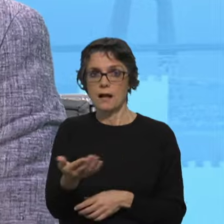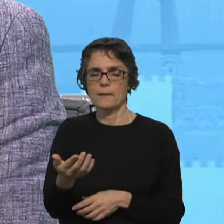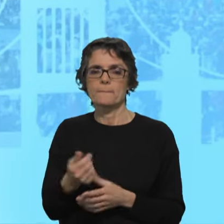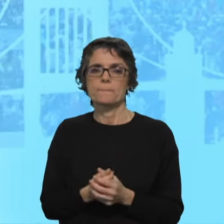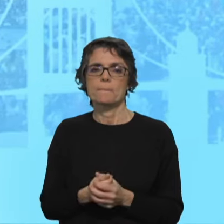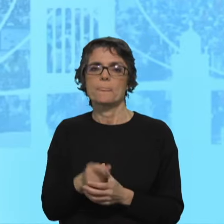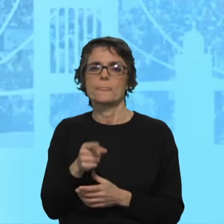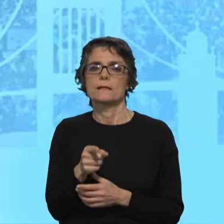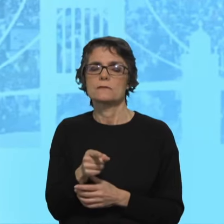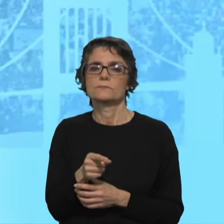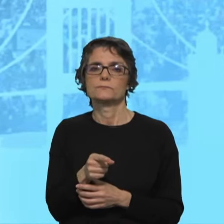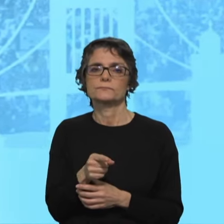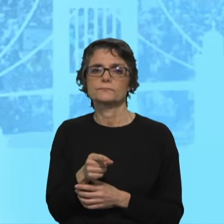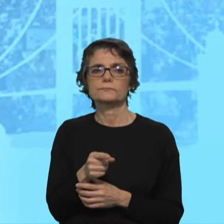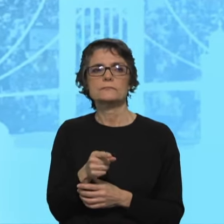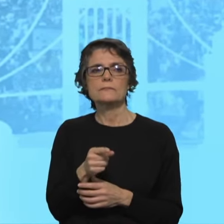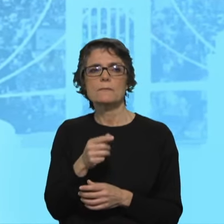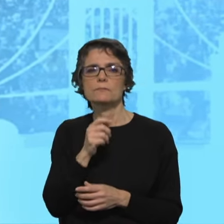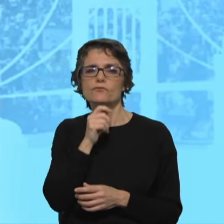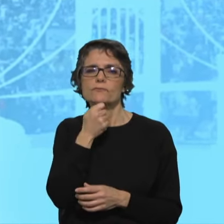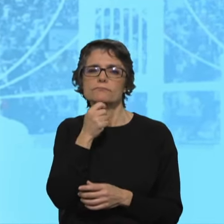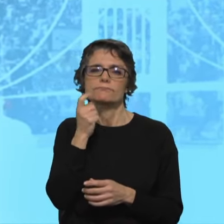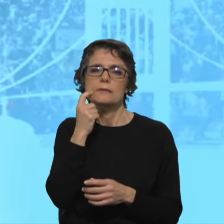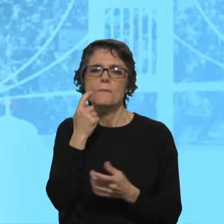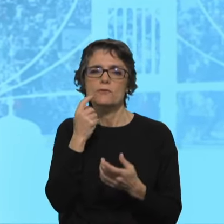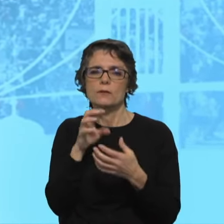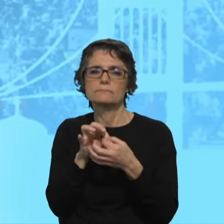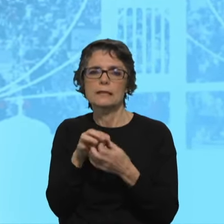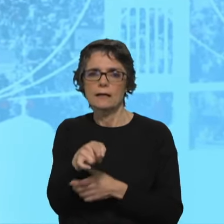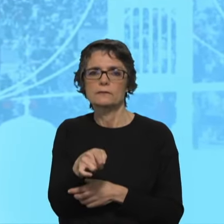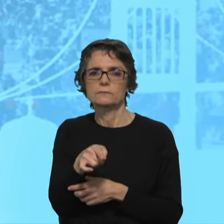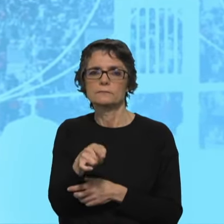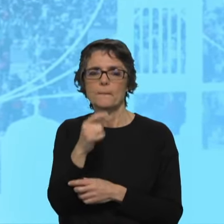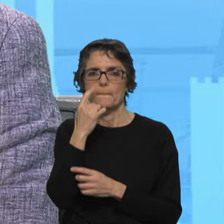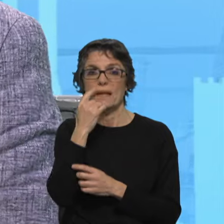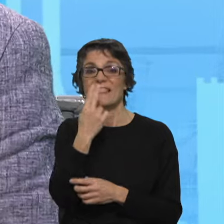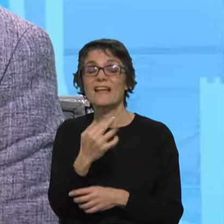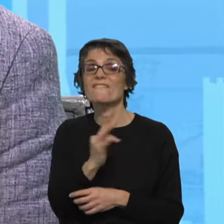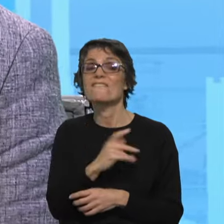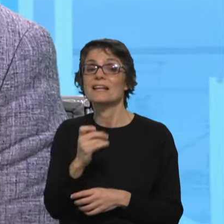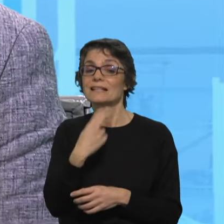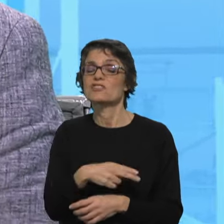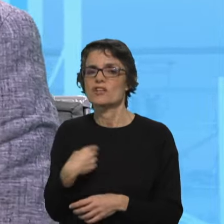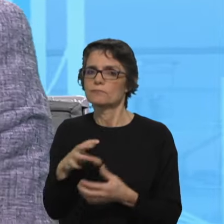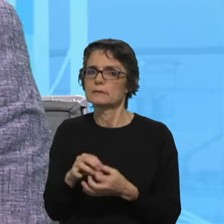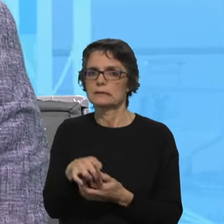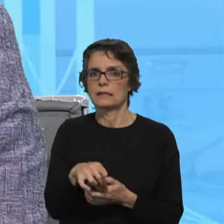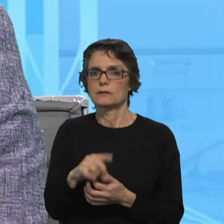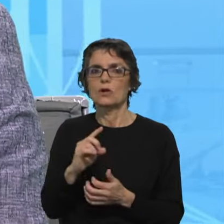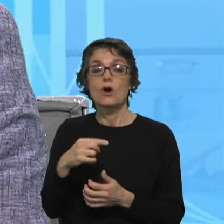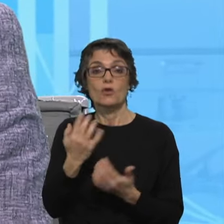de tudo, os mistérios centrais da fé crista. Portanto, nós temos o privilégio, mas a